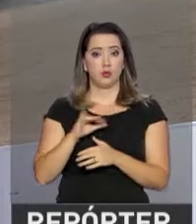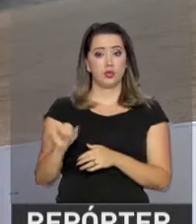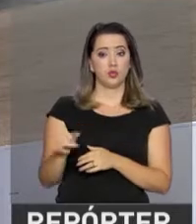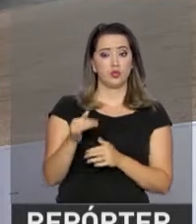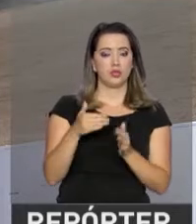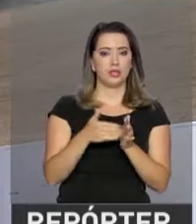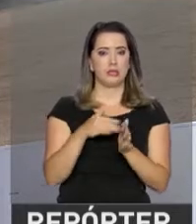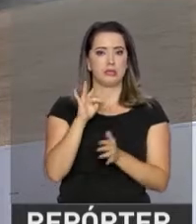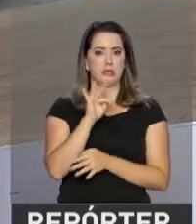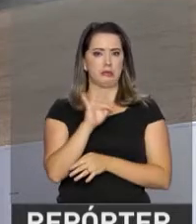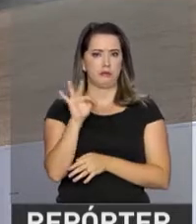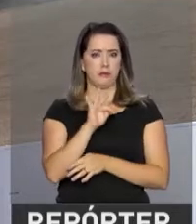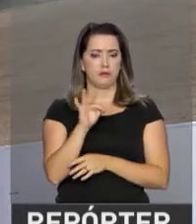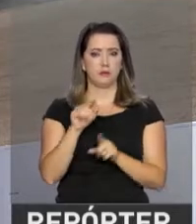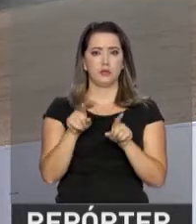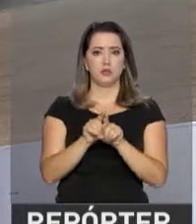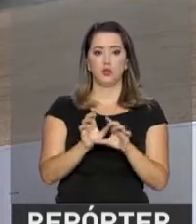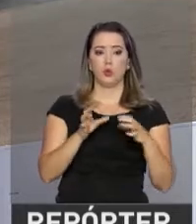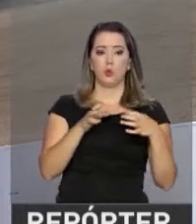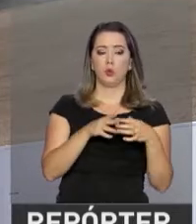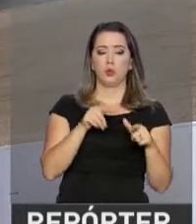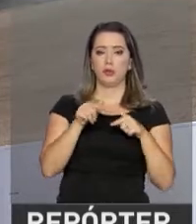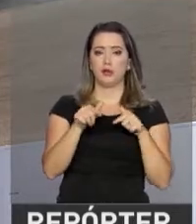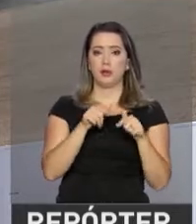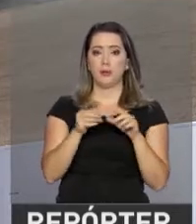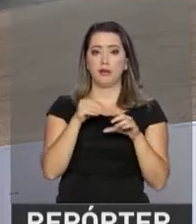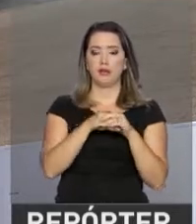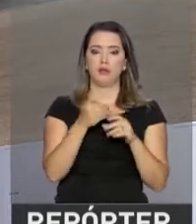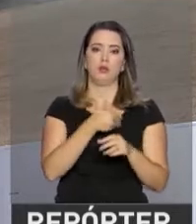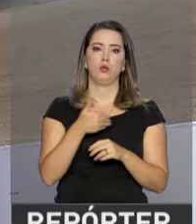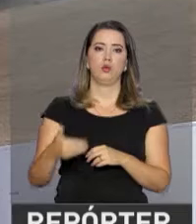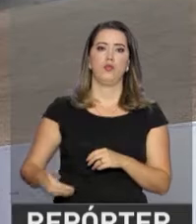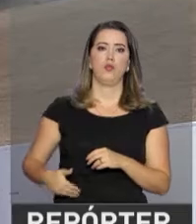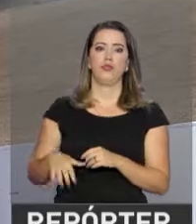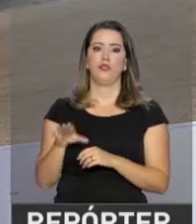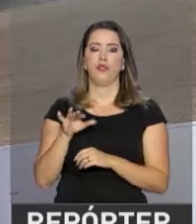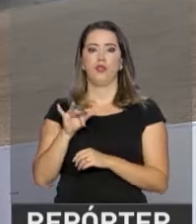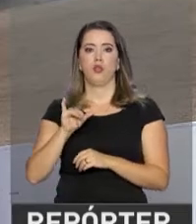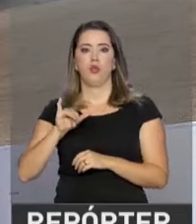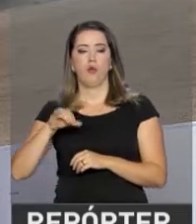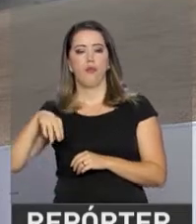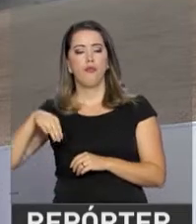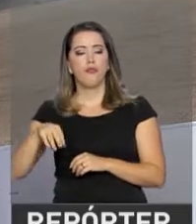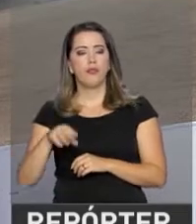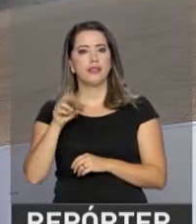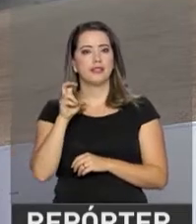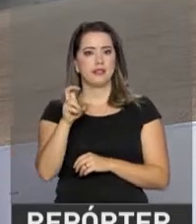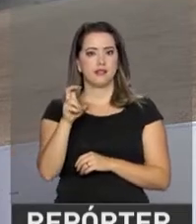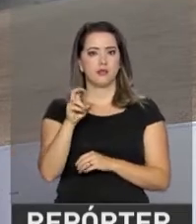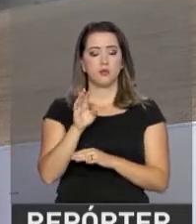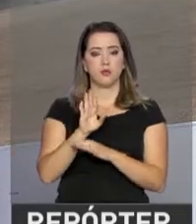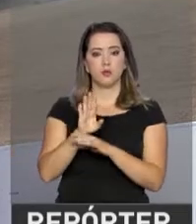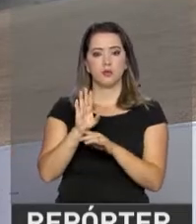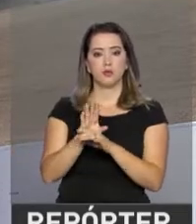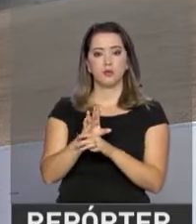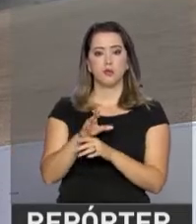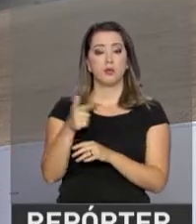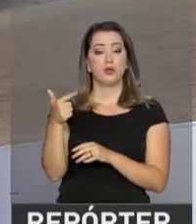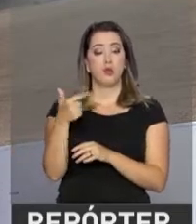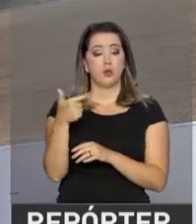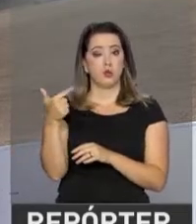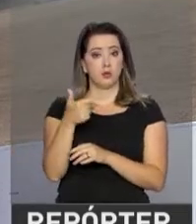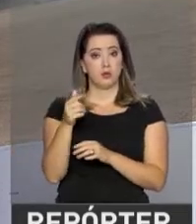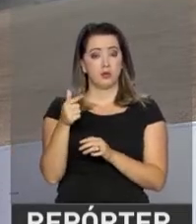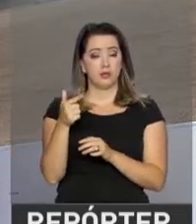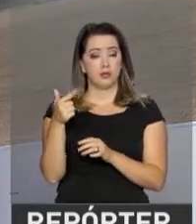e servidores públicos com a inscrição final 5 no pasep vão ser contemplados com os recursos do sétimo lote de